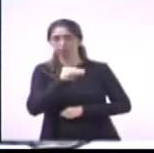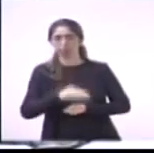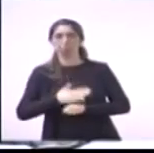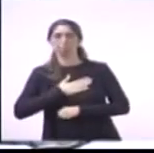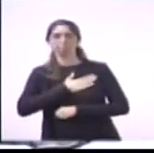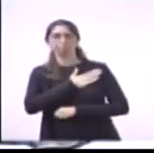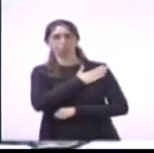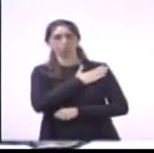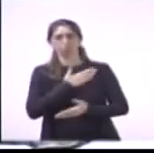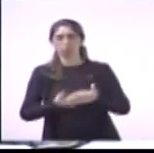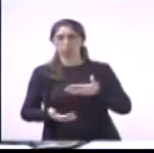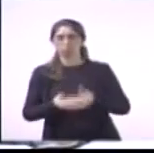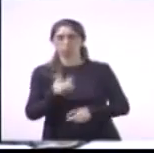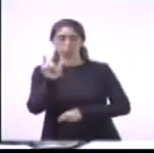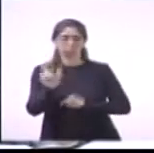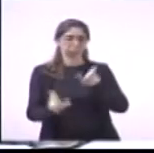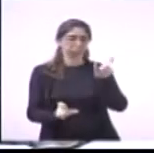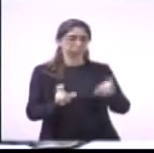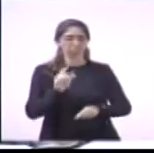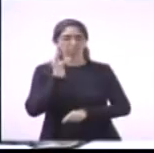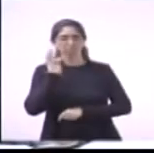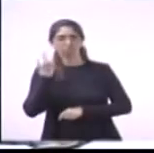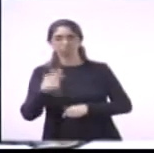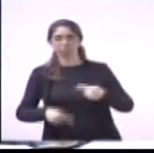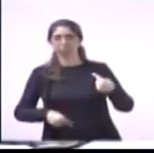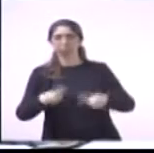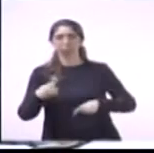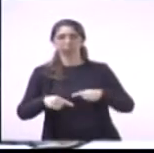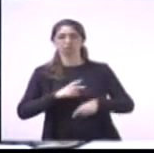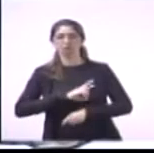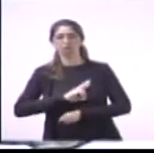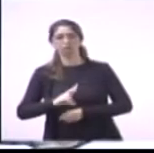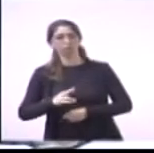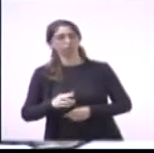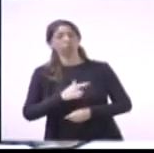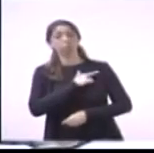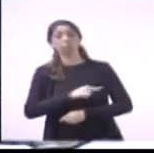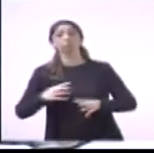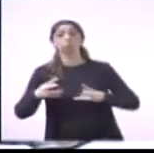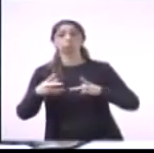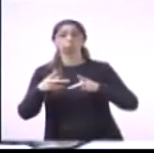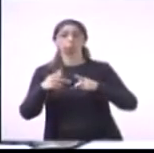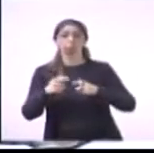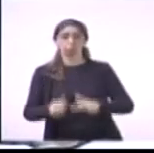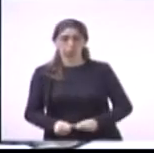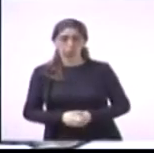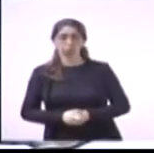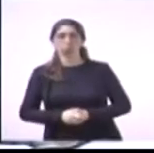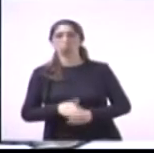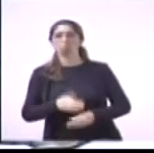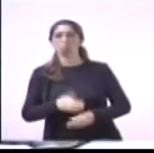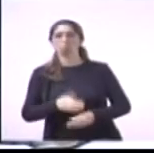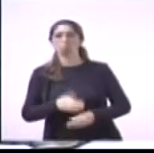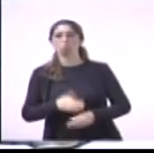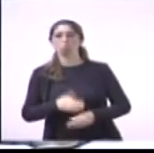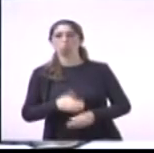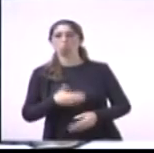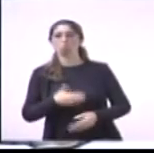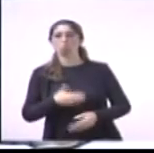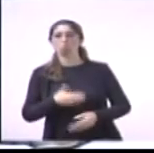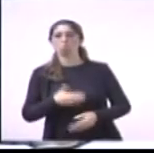de convicção filosófica, política ou religiosa, bem como de todo preconceito de